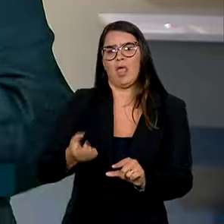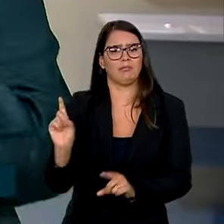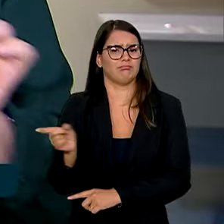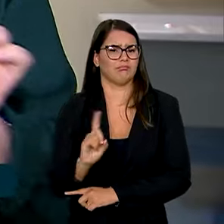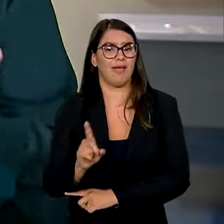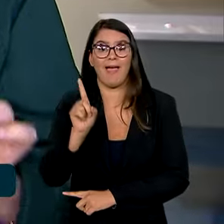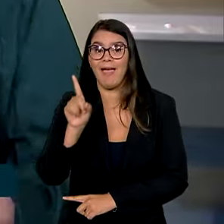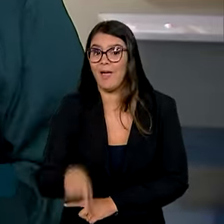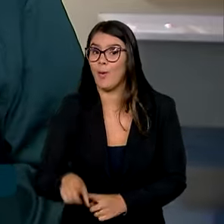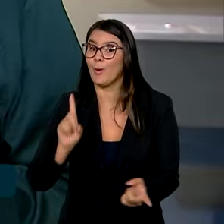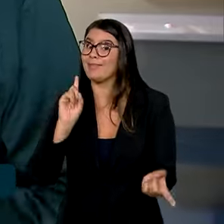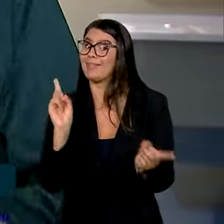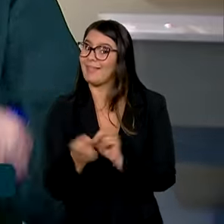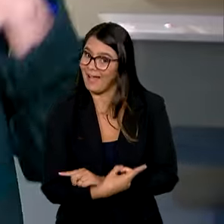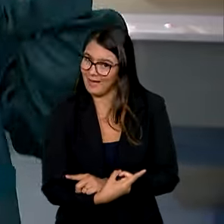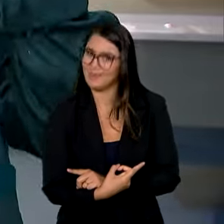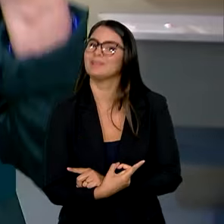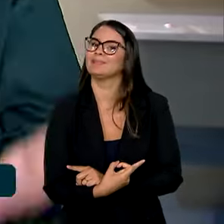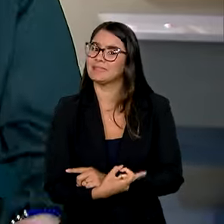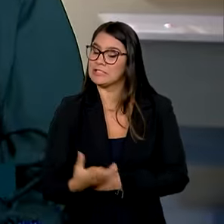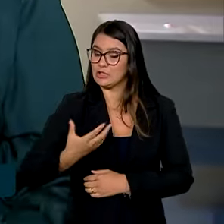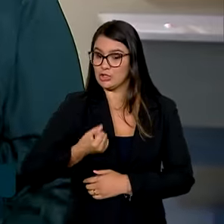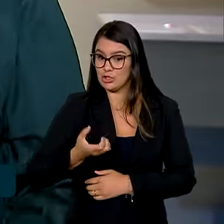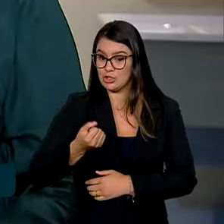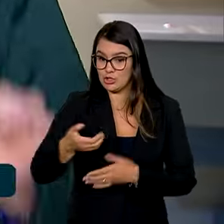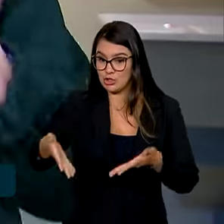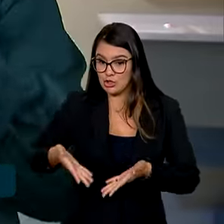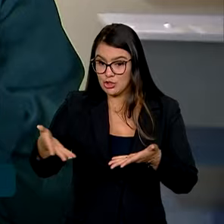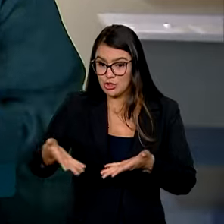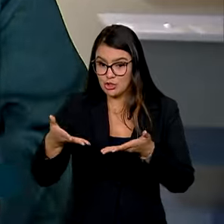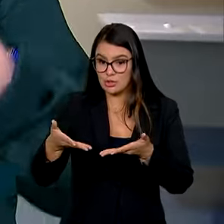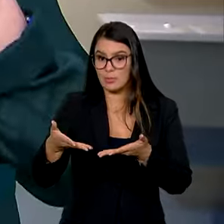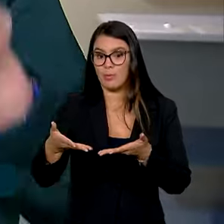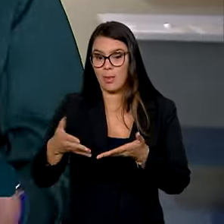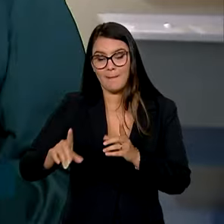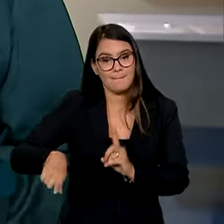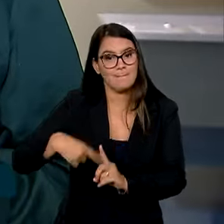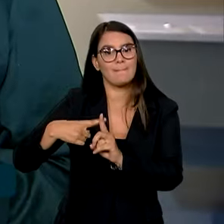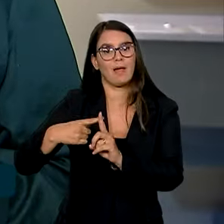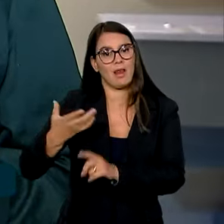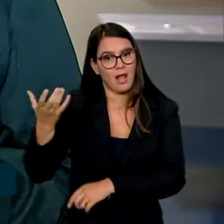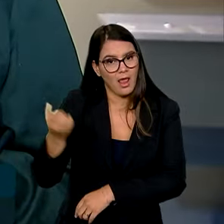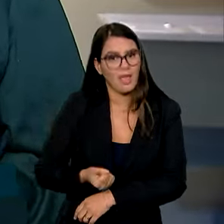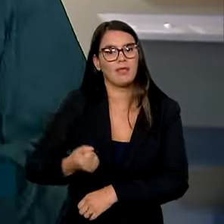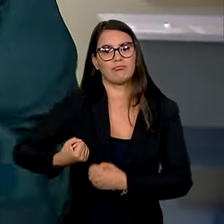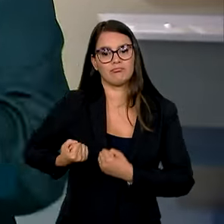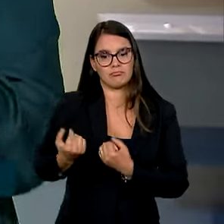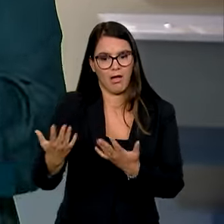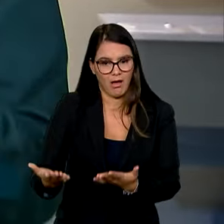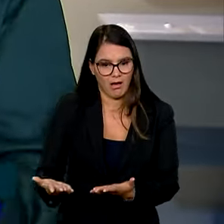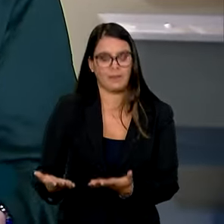É exatamente o contrário. Quanto mais se estimular a ordenha, mais leite será produzido.